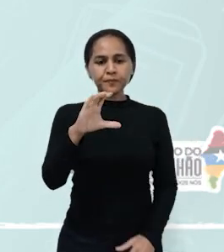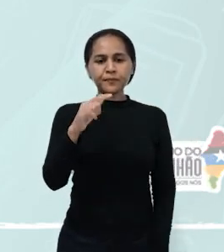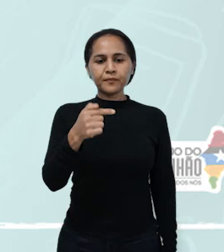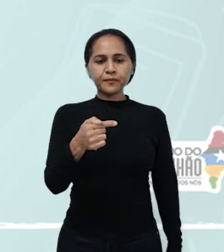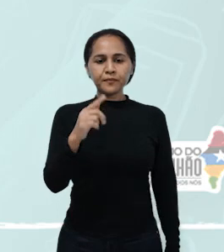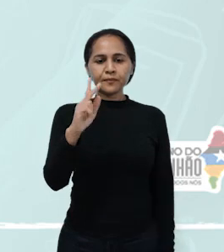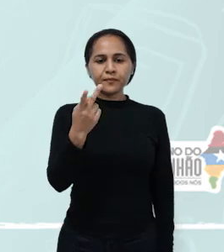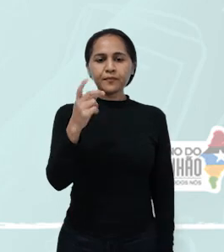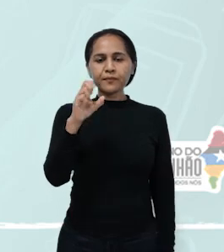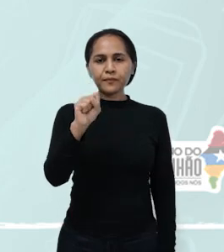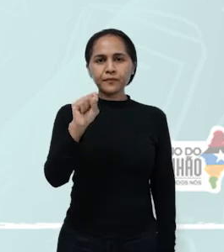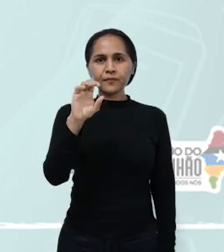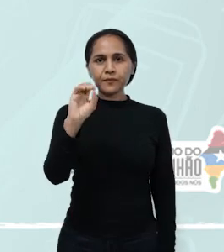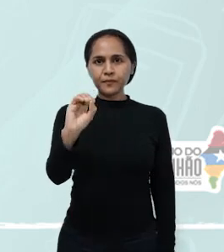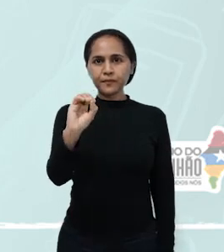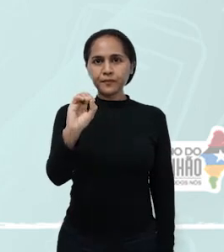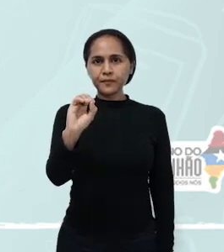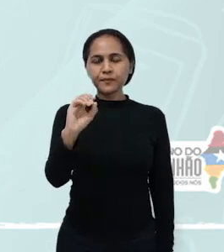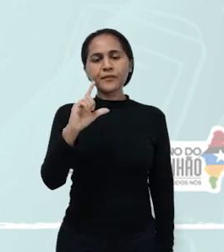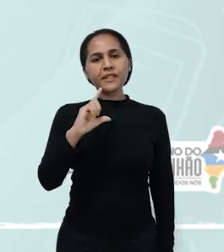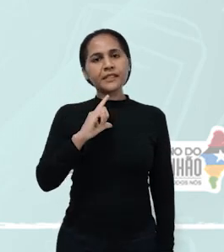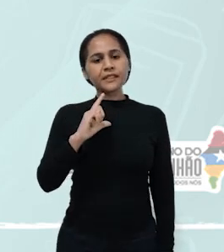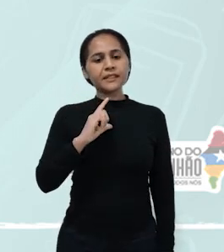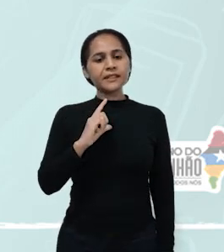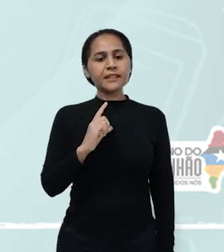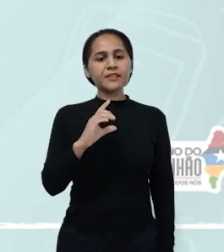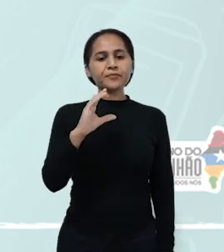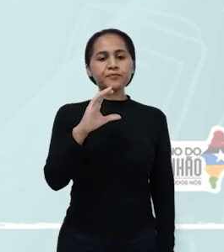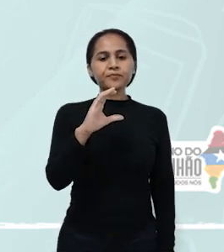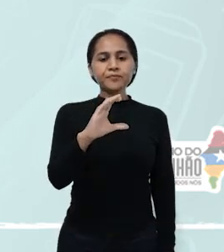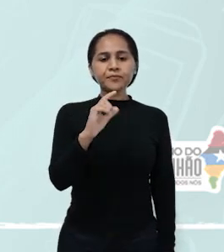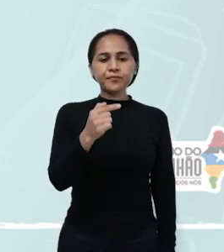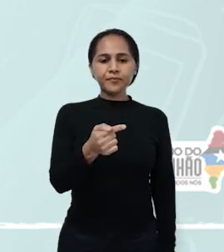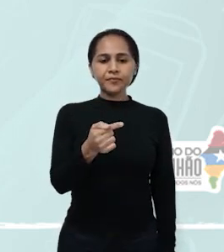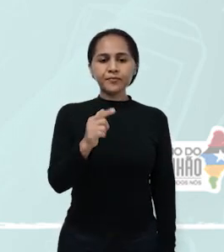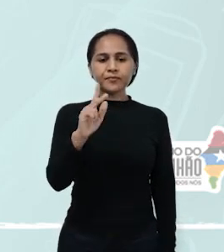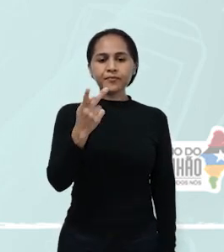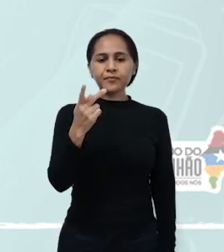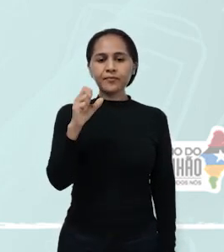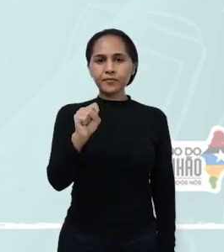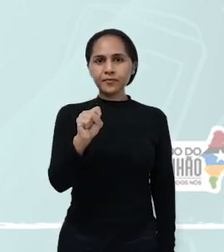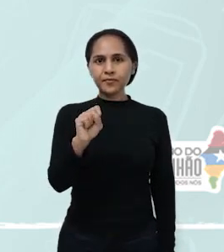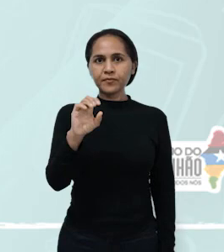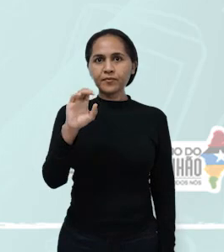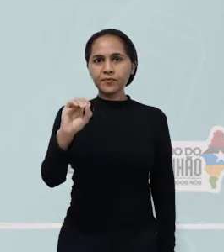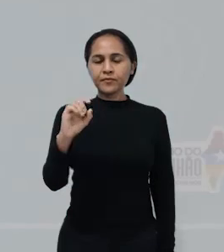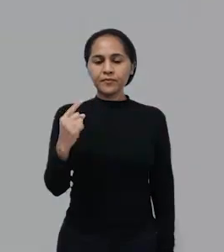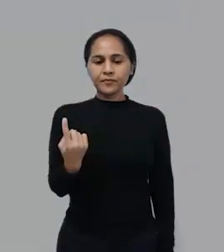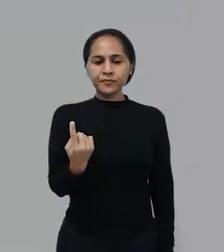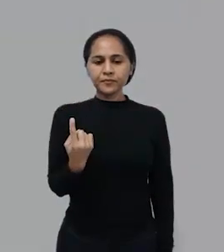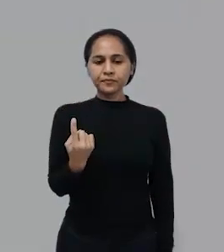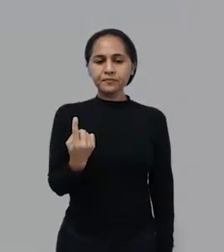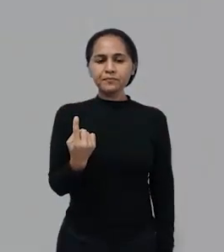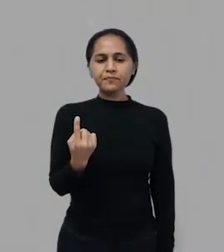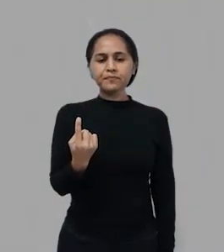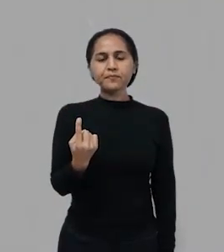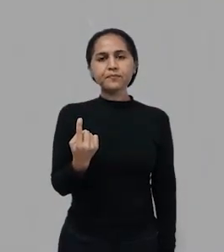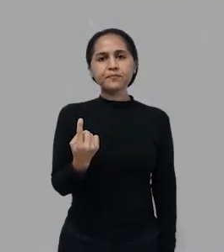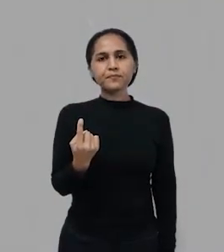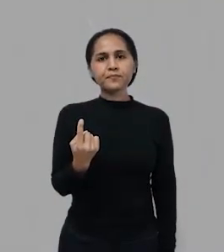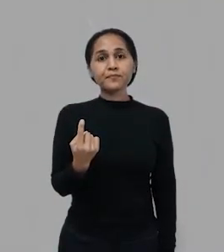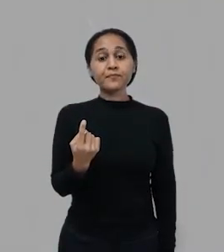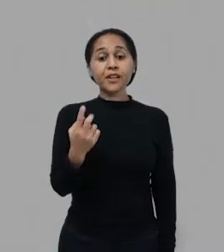C7H8O, ou seja, 7 carbonos, 8 hidrogênios e um átomo de oxigênio. Bom, ele falou